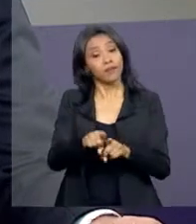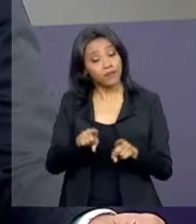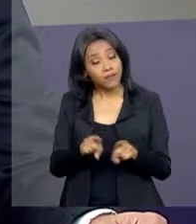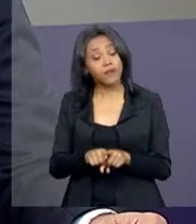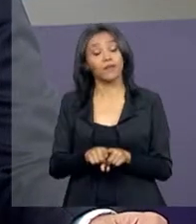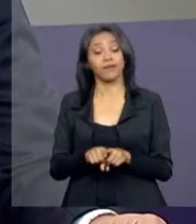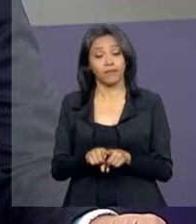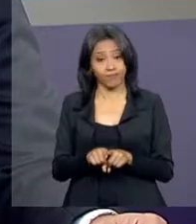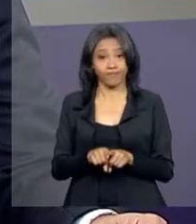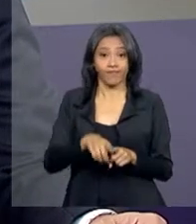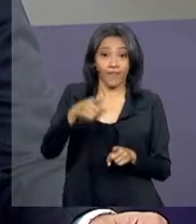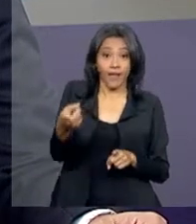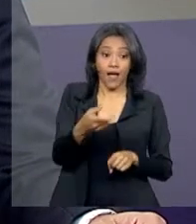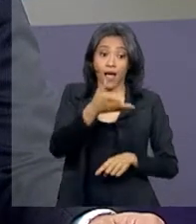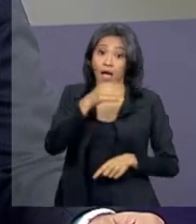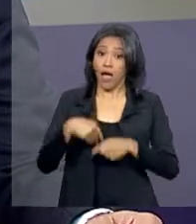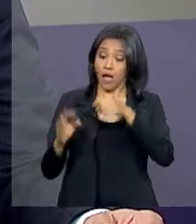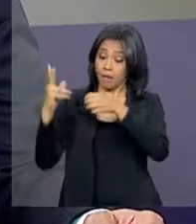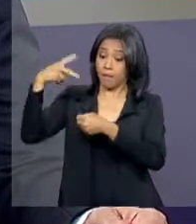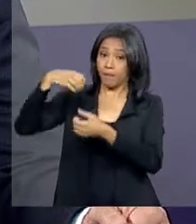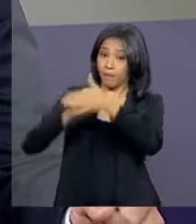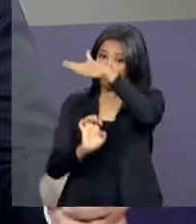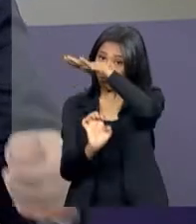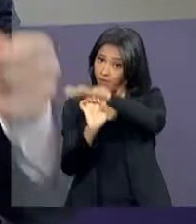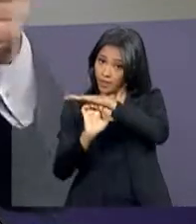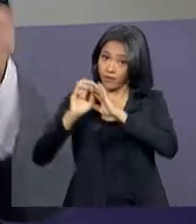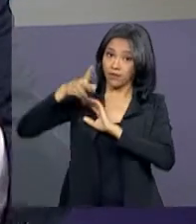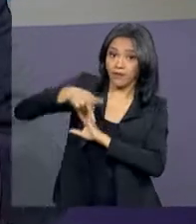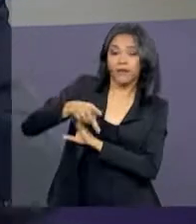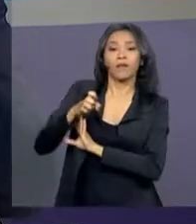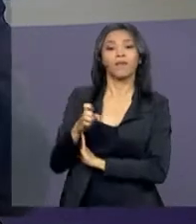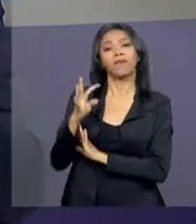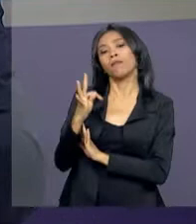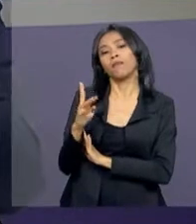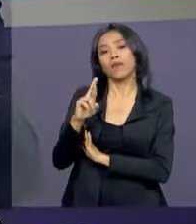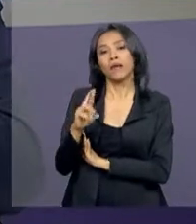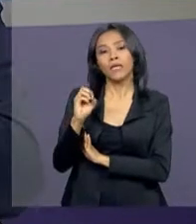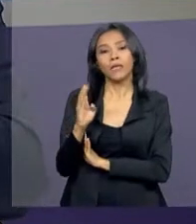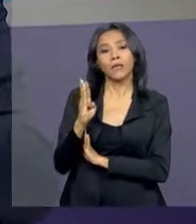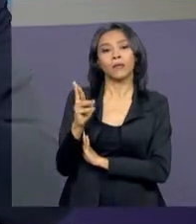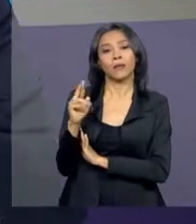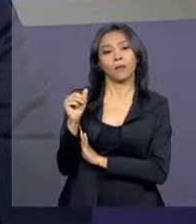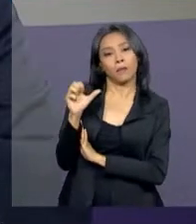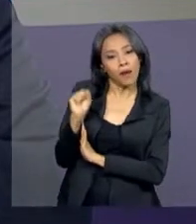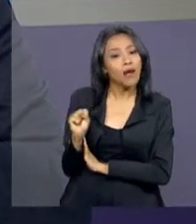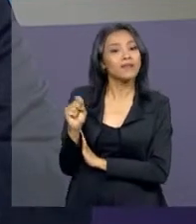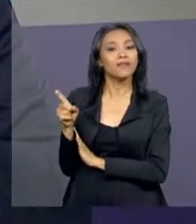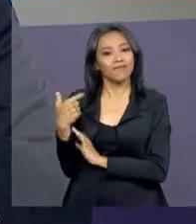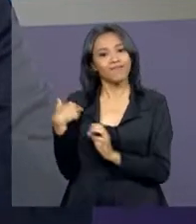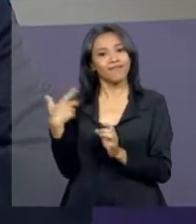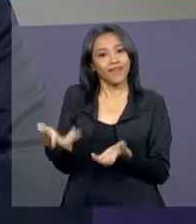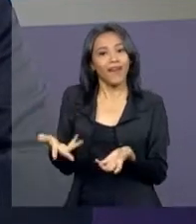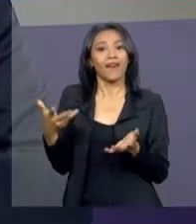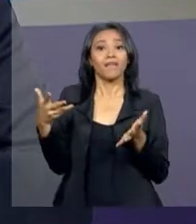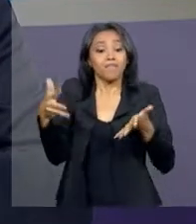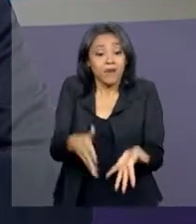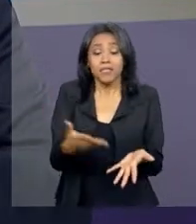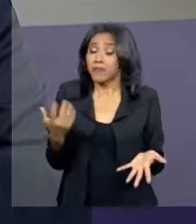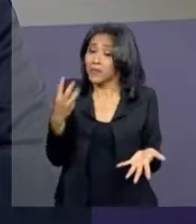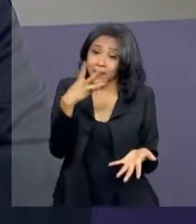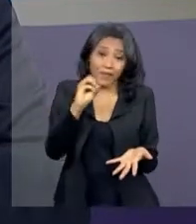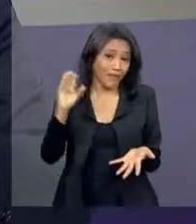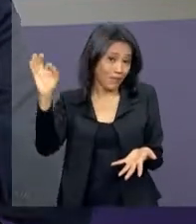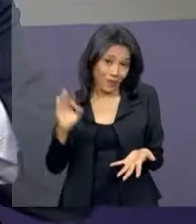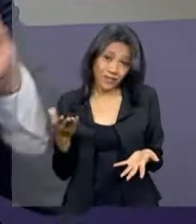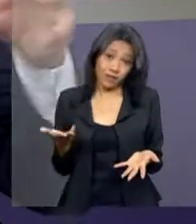obrigatoriedade da petrobras de participar da exploração de todos os campos do pré sal com uma participação mínima de 30%